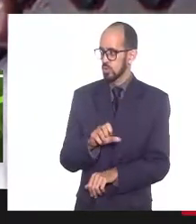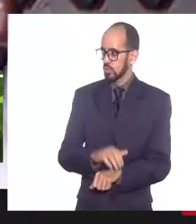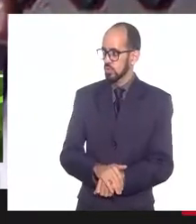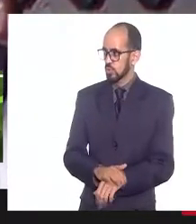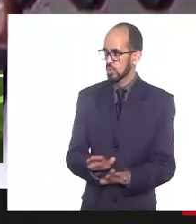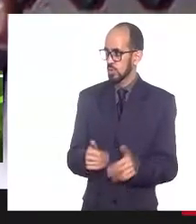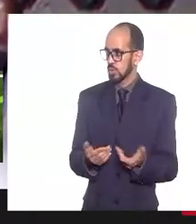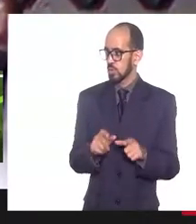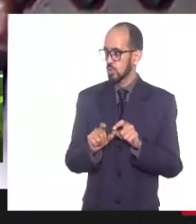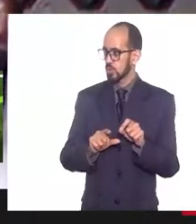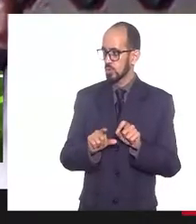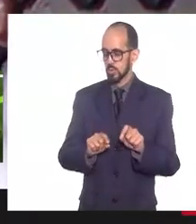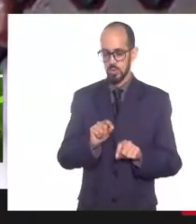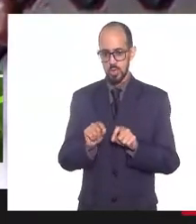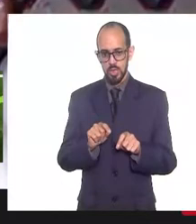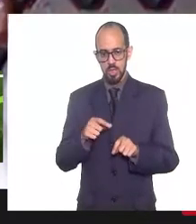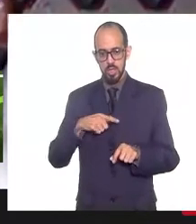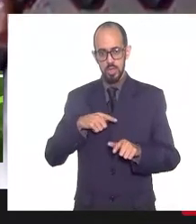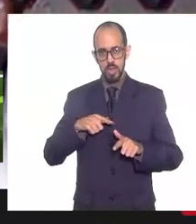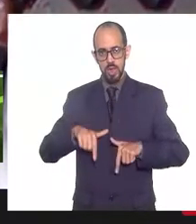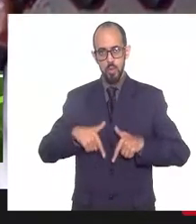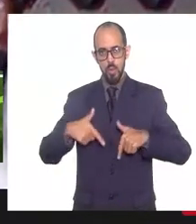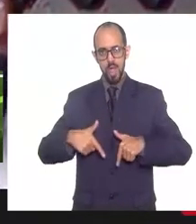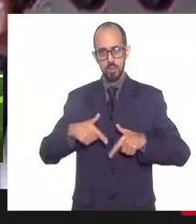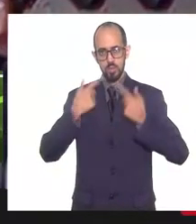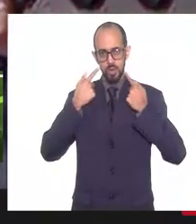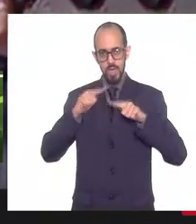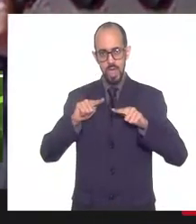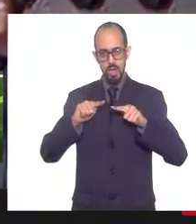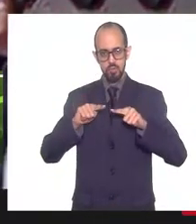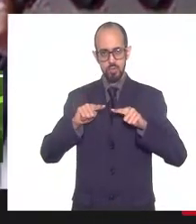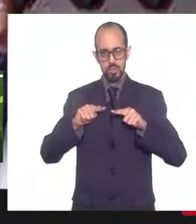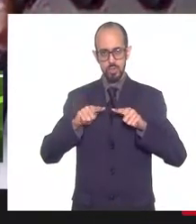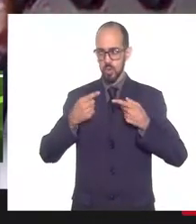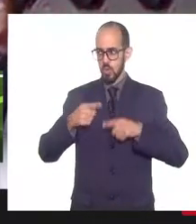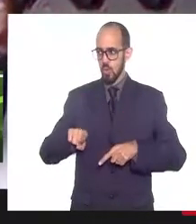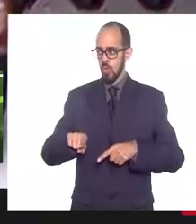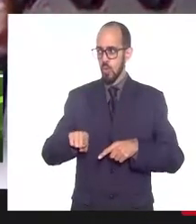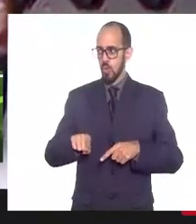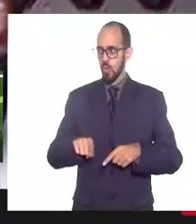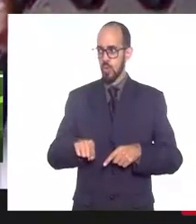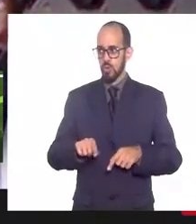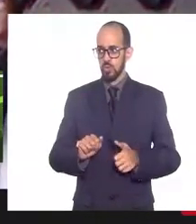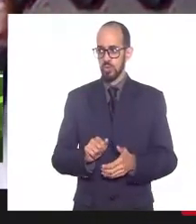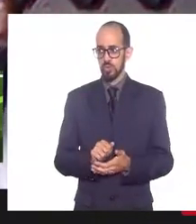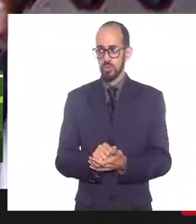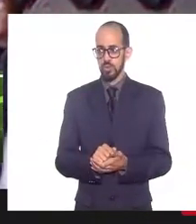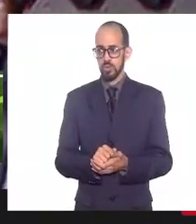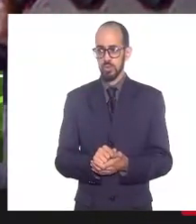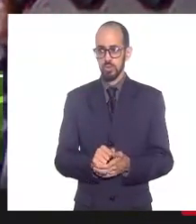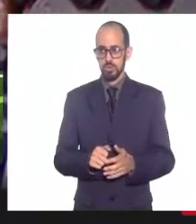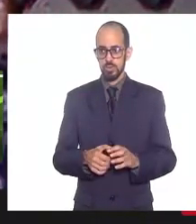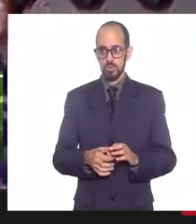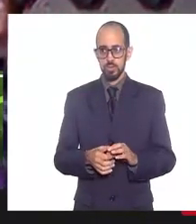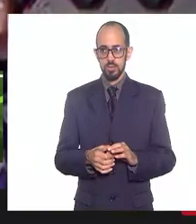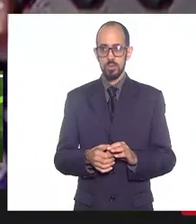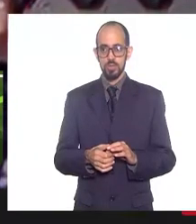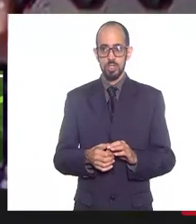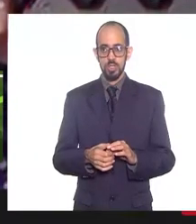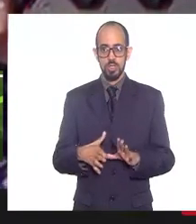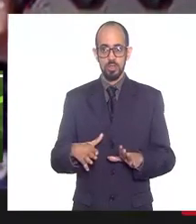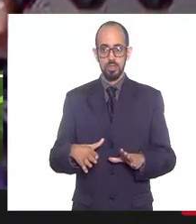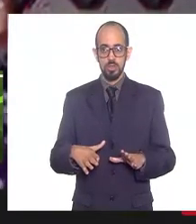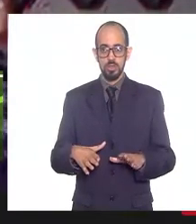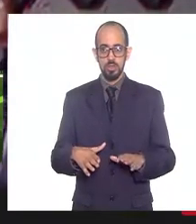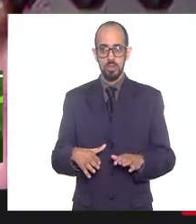um ato gravíssimo de atentado democrático no Estado brasileiro. E isso por